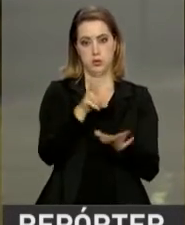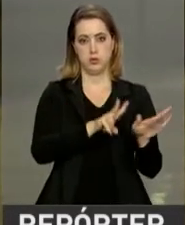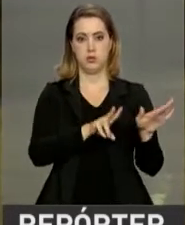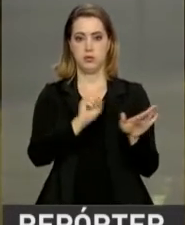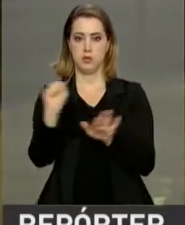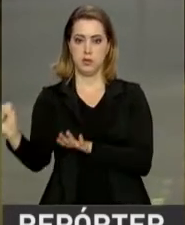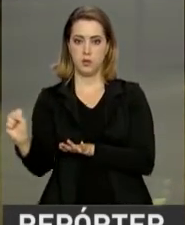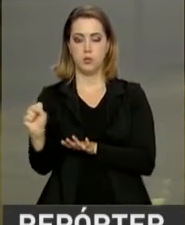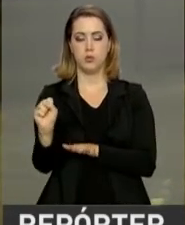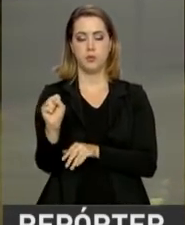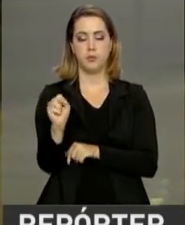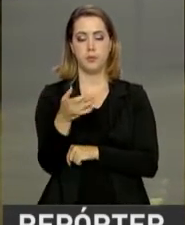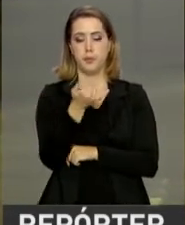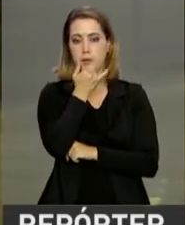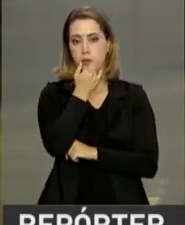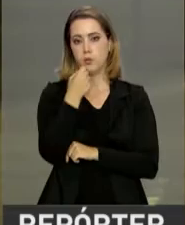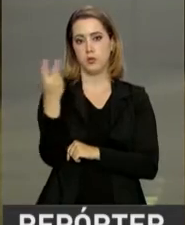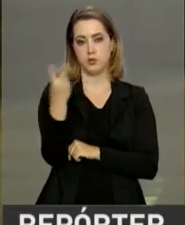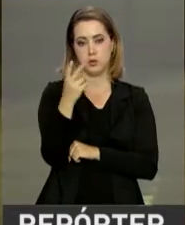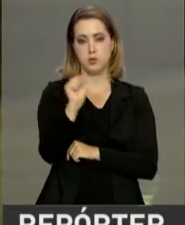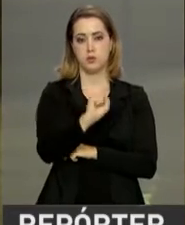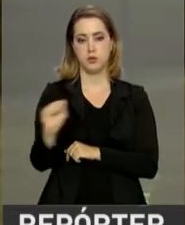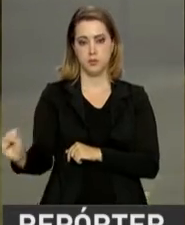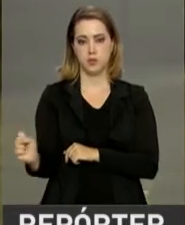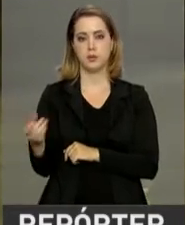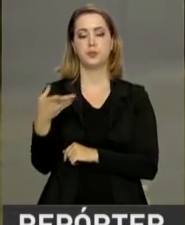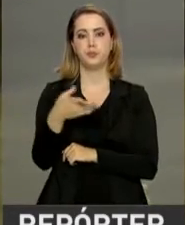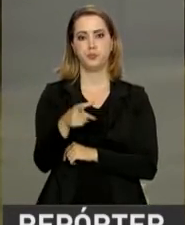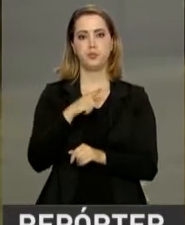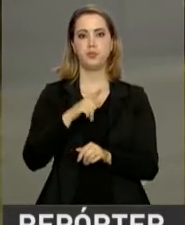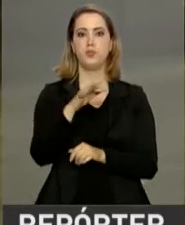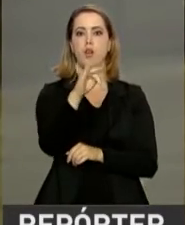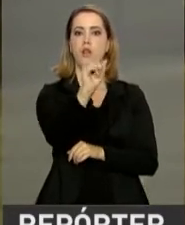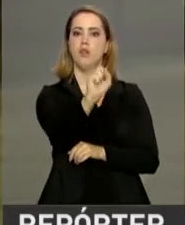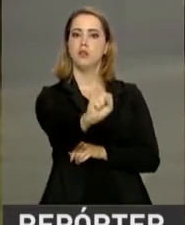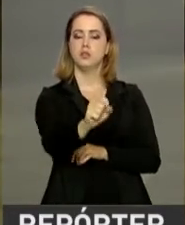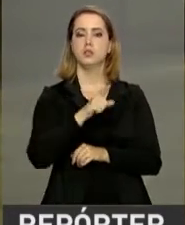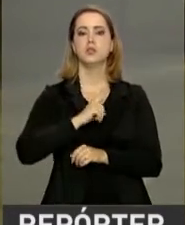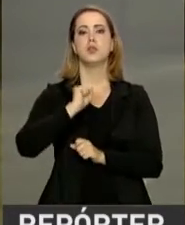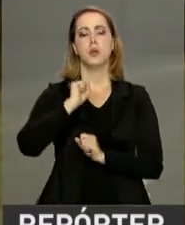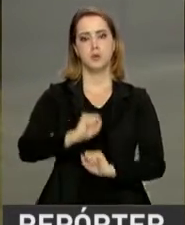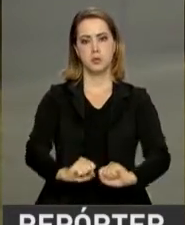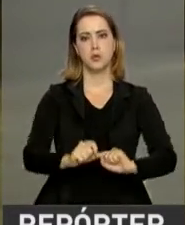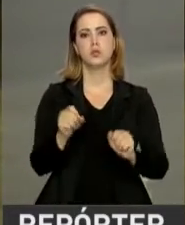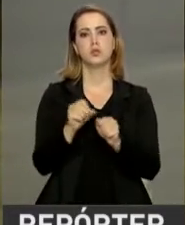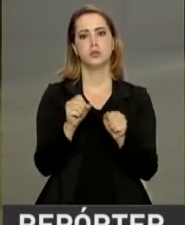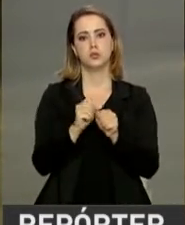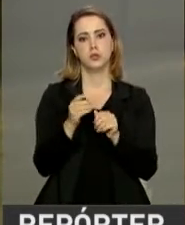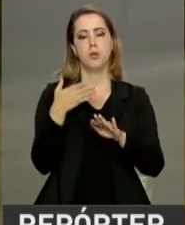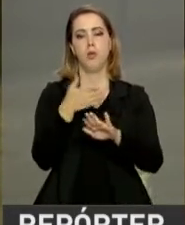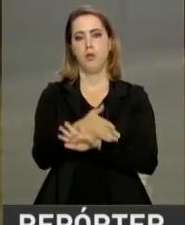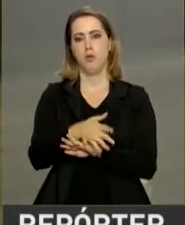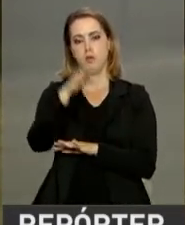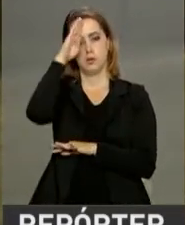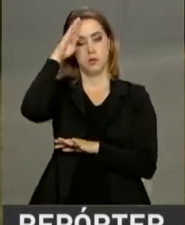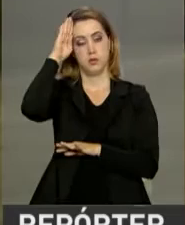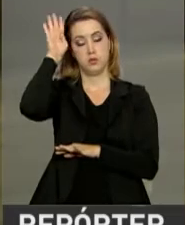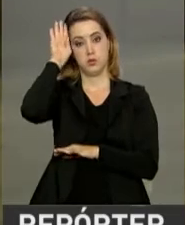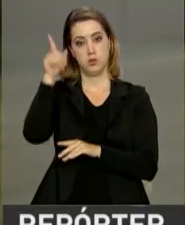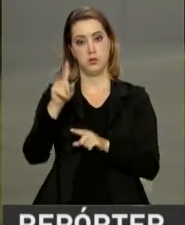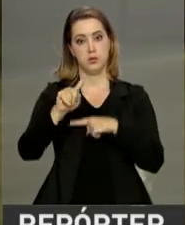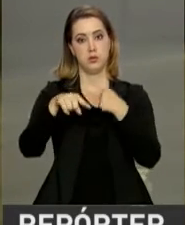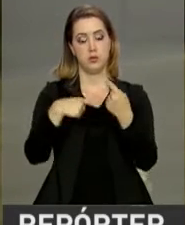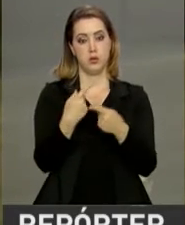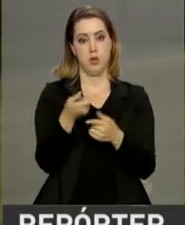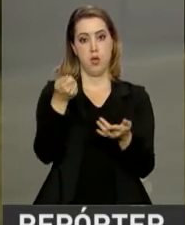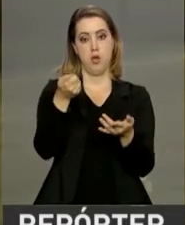fies estudantes de baixa renda podem cursar o ensino superior em universidades e faculdades no país a partir